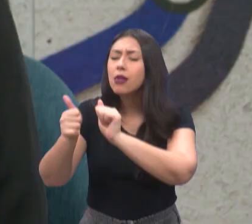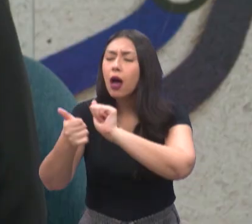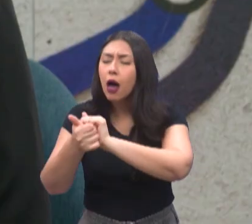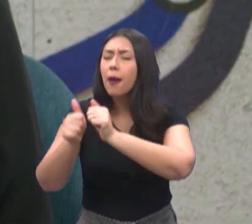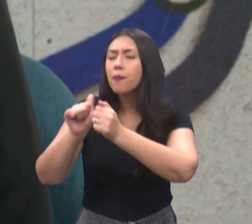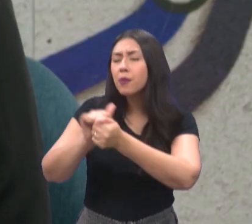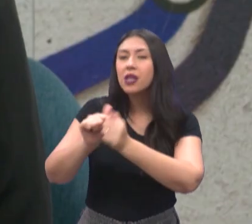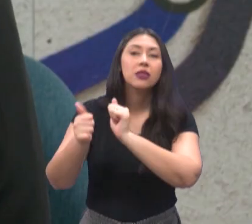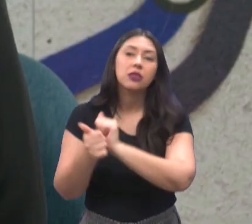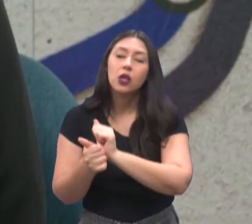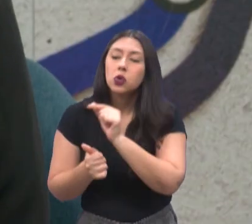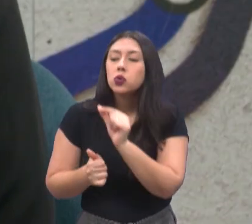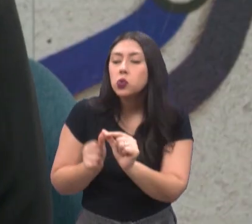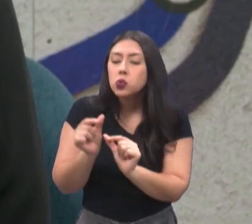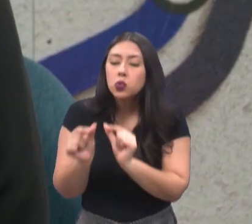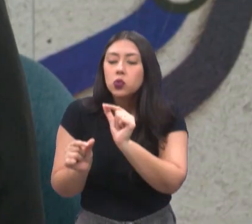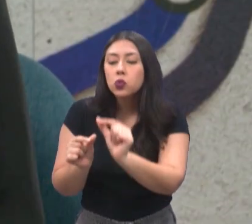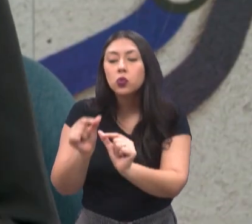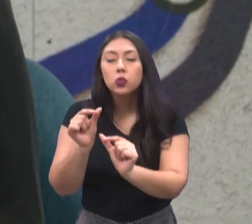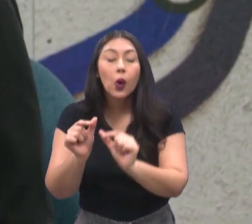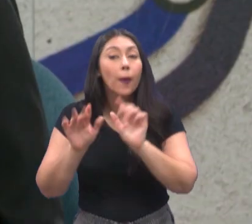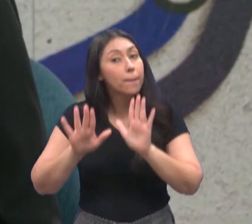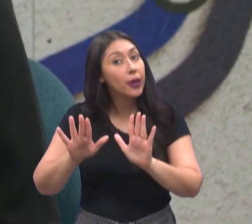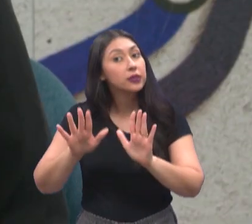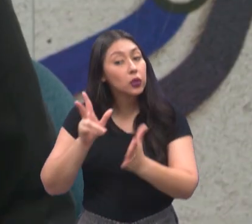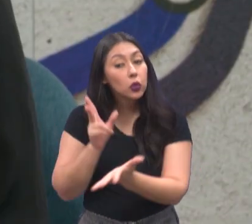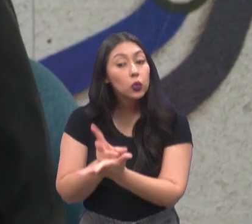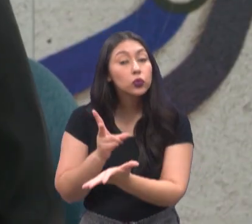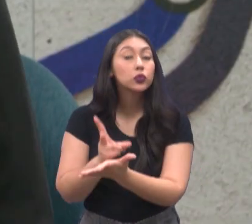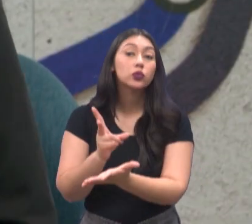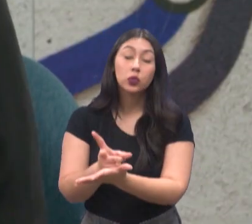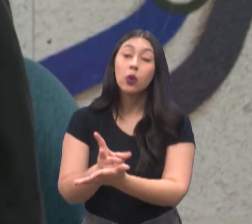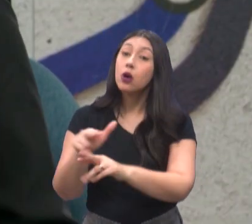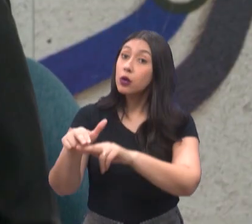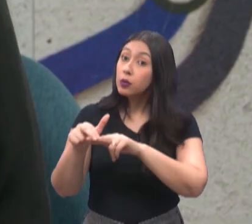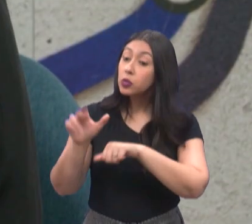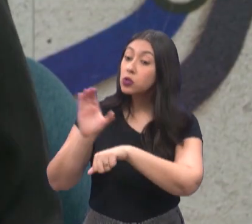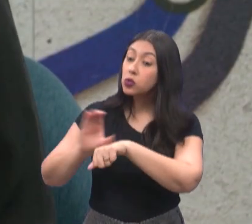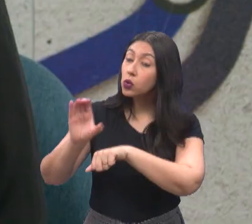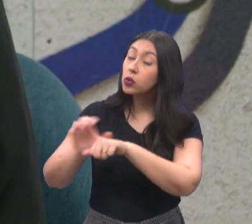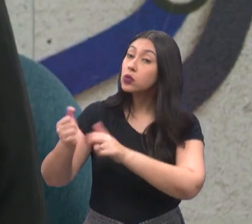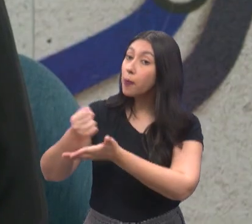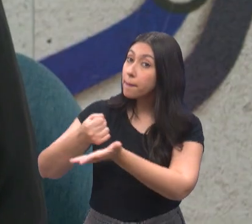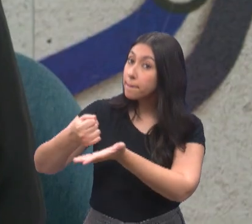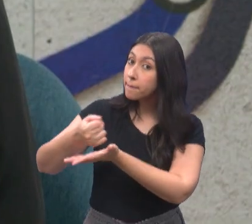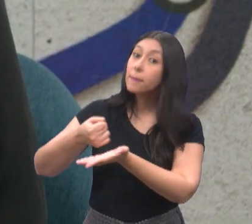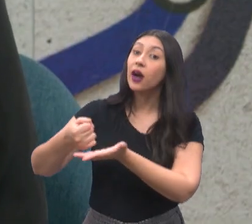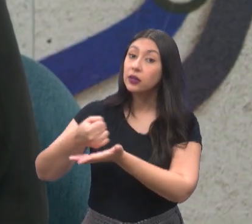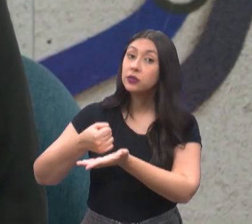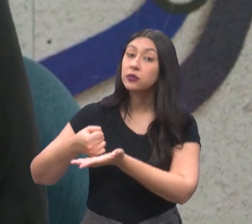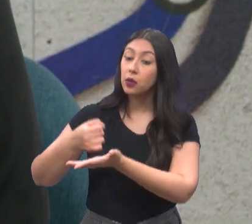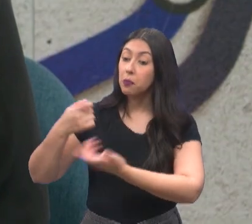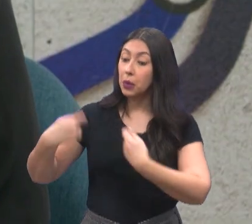coisinhas novas para te ajudar, mas sempre vai ser o mesmo. Por isso que o curso básico é básico, a oficina nunca vai deixar de ser oficina, né?